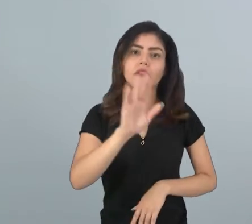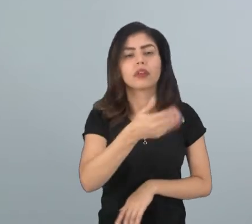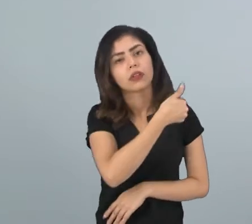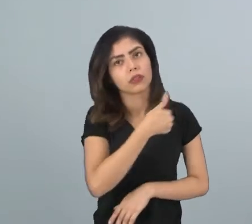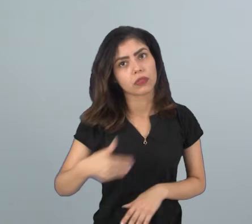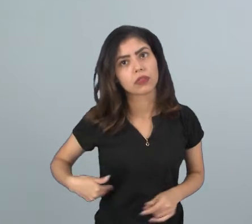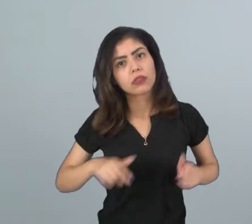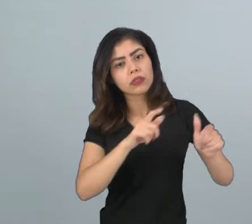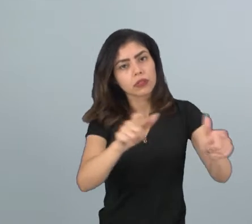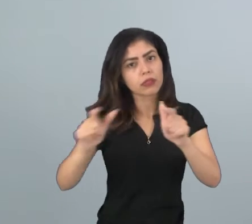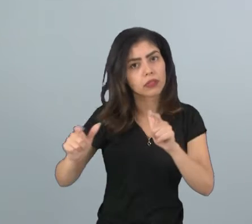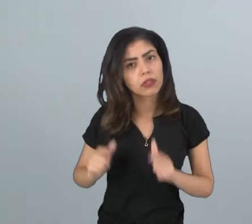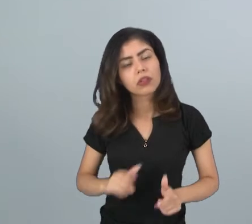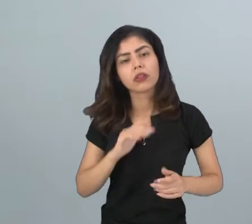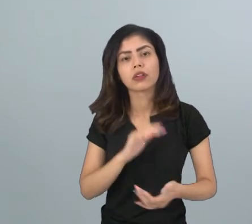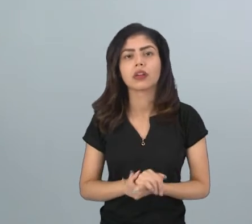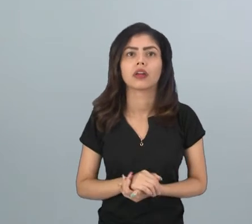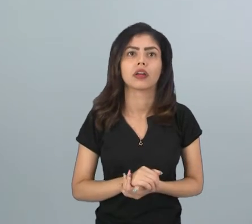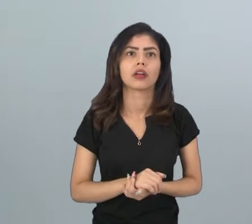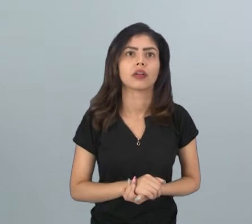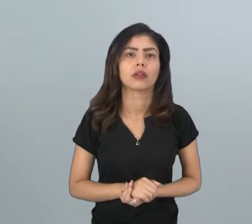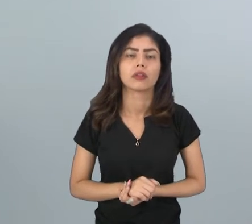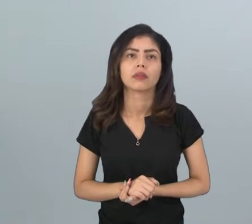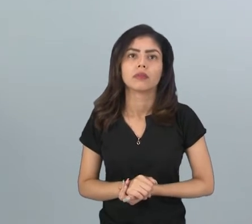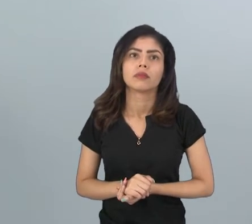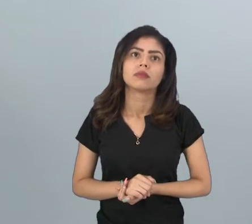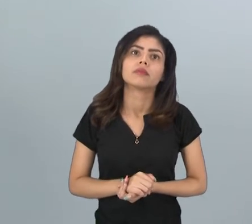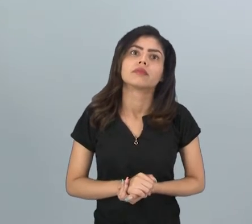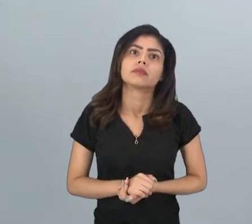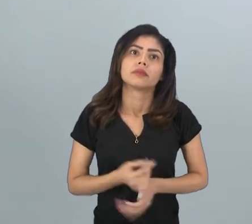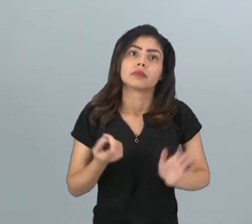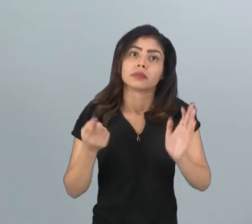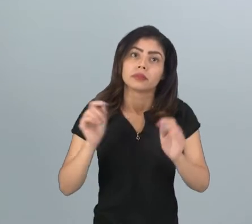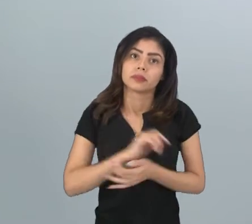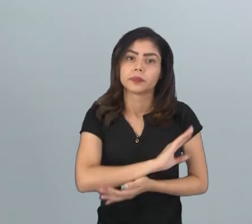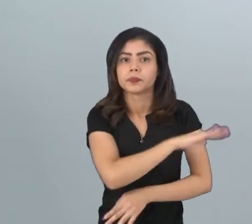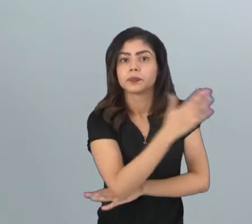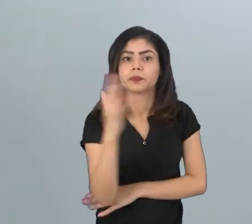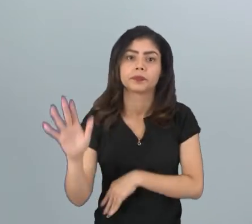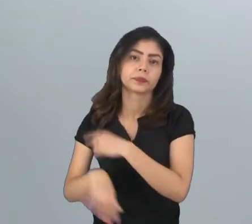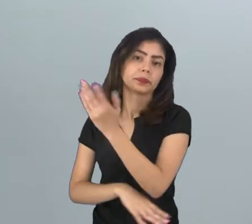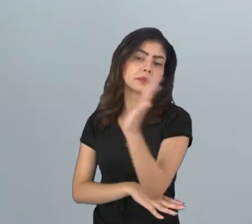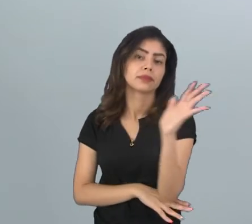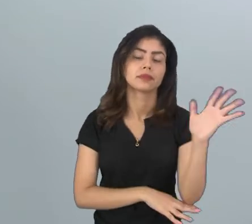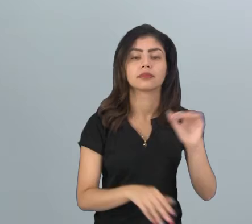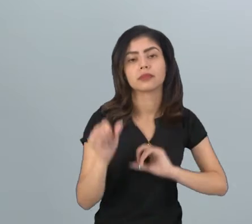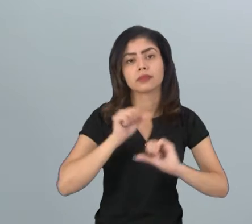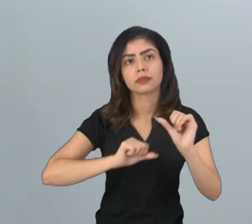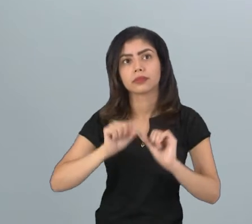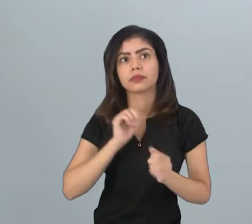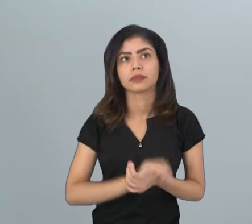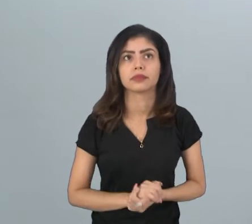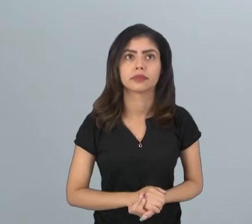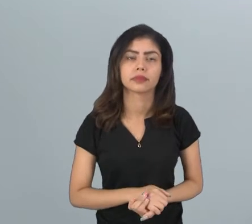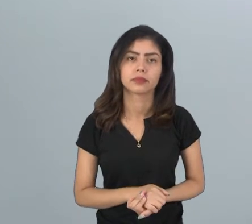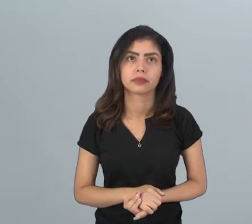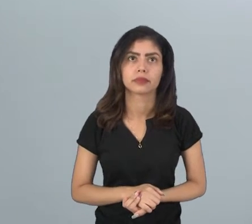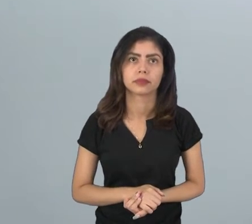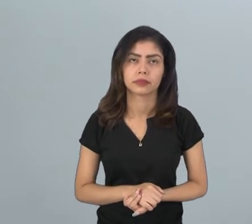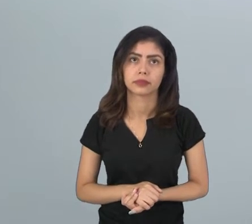públicos, os monumentos, costumam ser o chamada paisagem permanente, ou